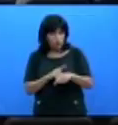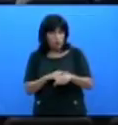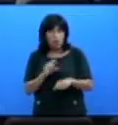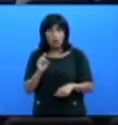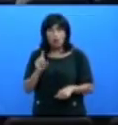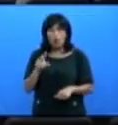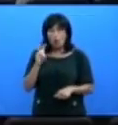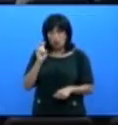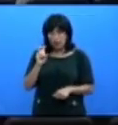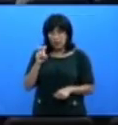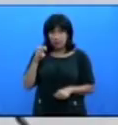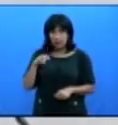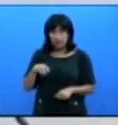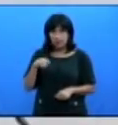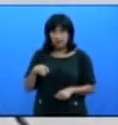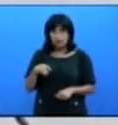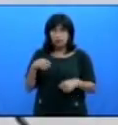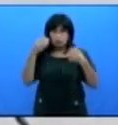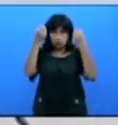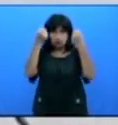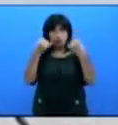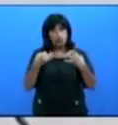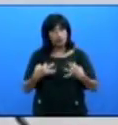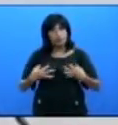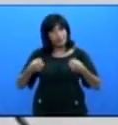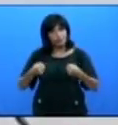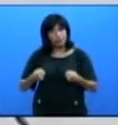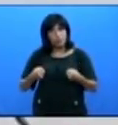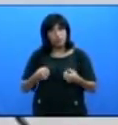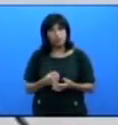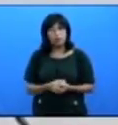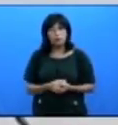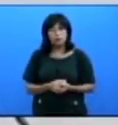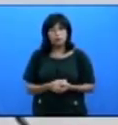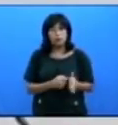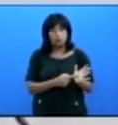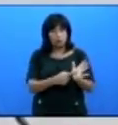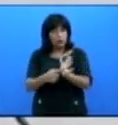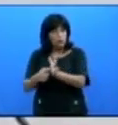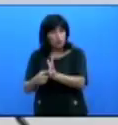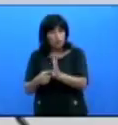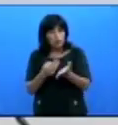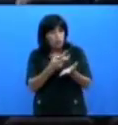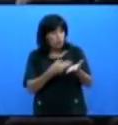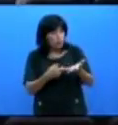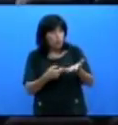5 minutos para alguns esclarecimentos a respeito do relatório apresentado.